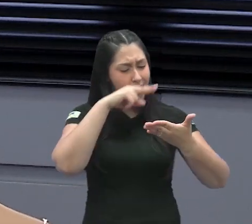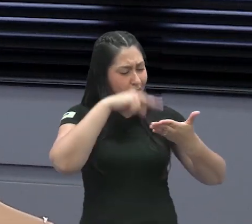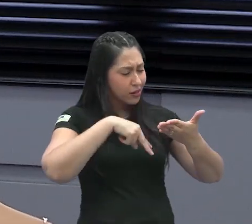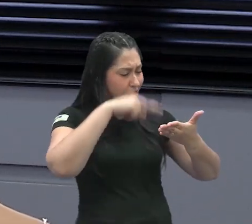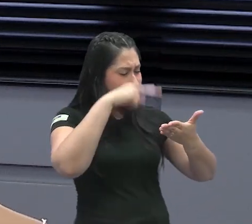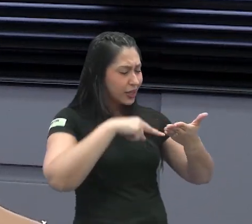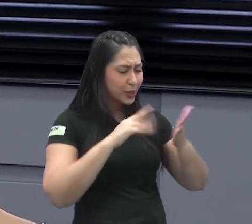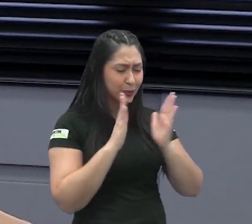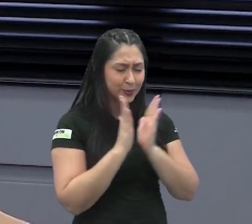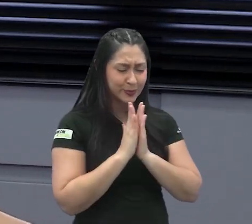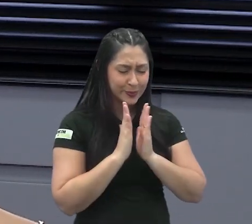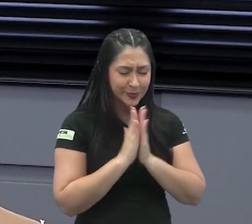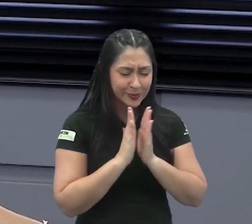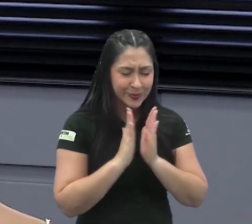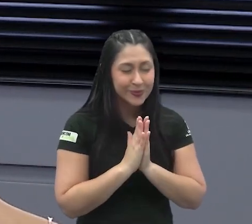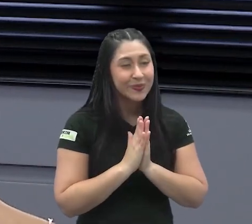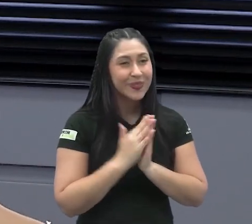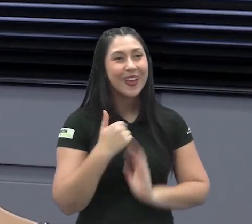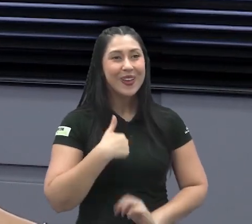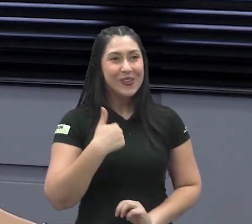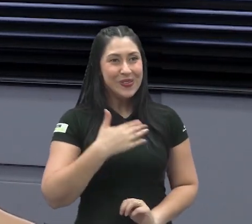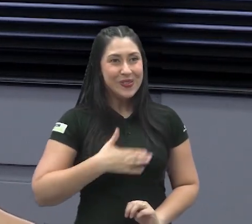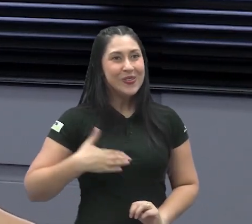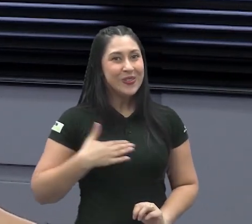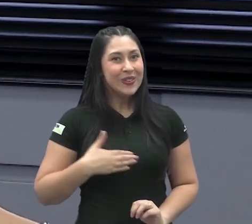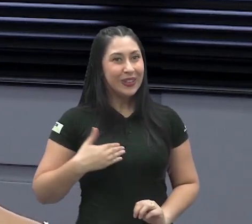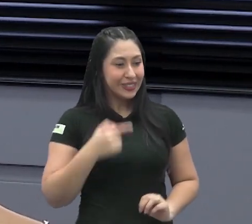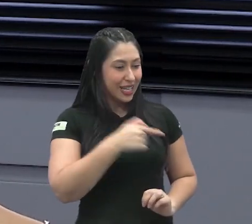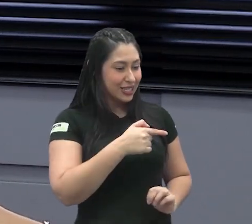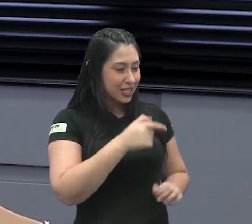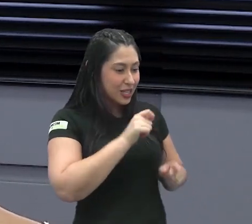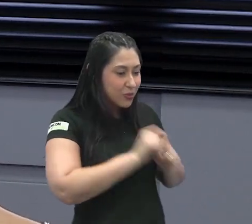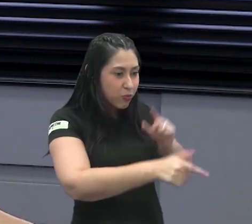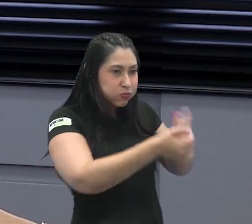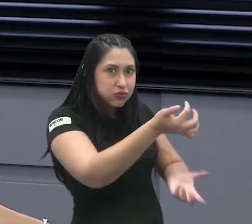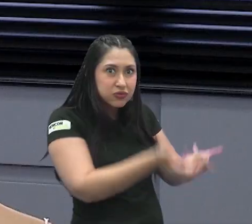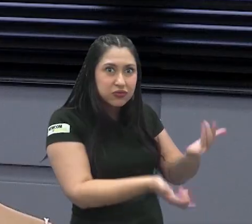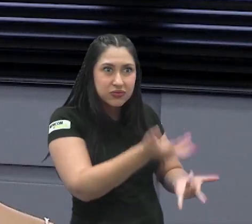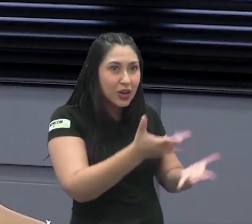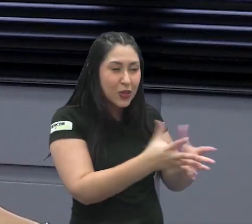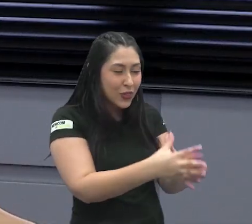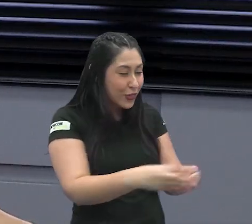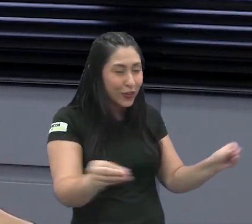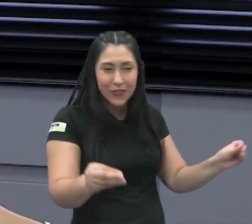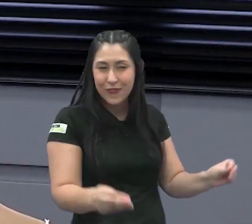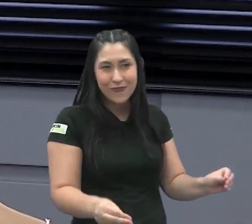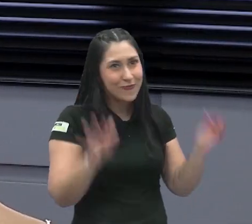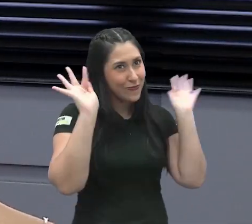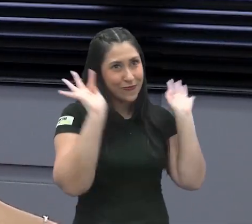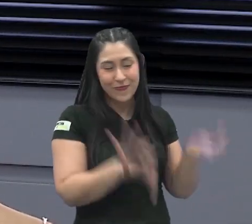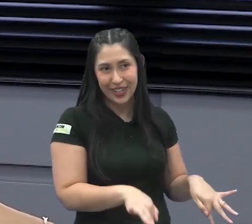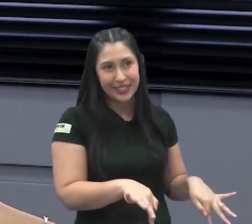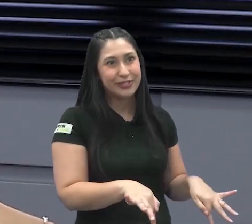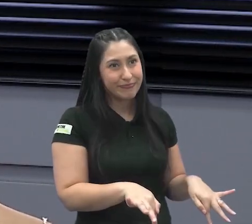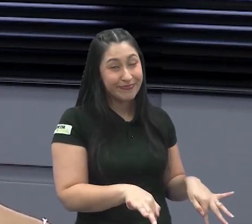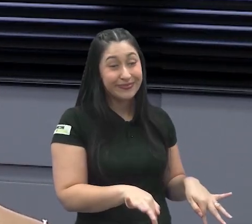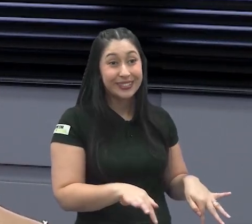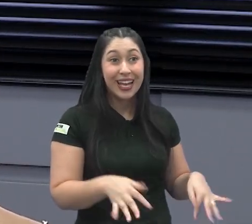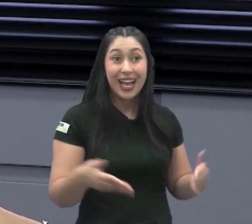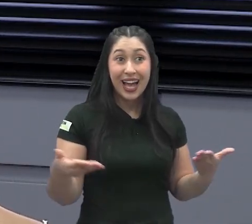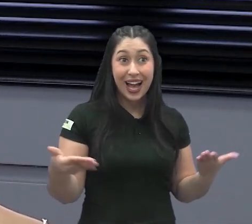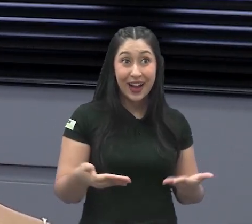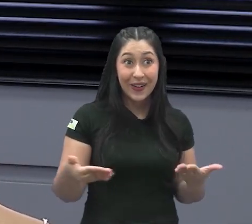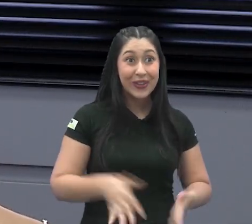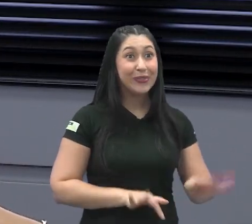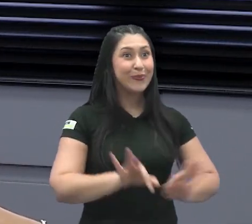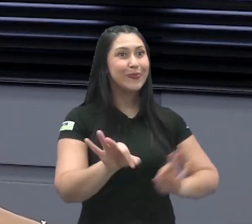releio, eu faço as minhas orações, eu gosto de queimar essa carta para deixar lá no ano que passou mesmo. E